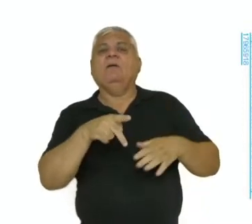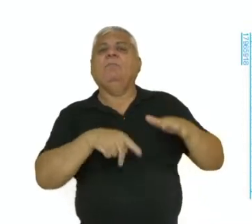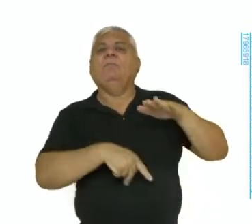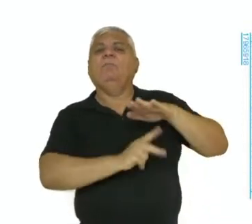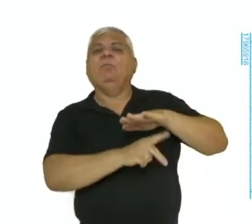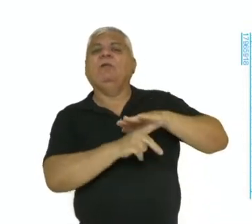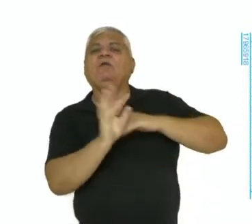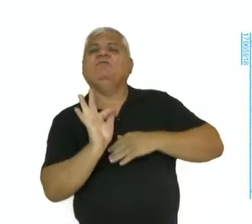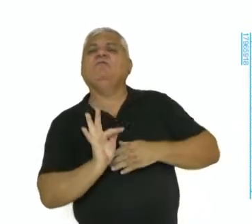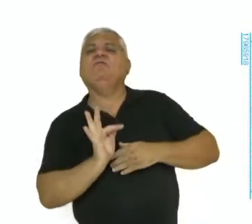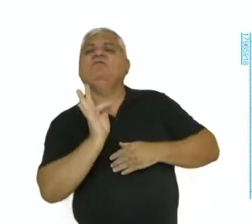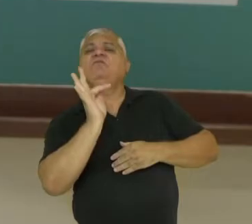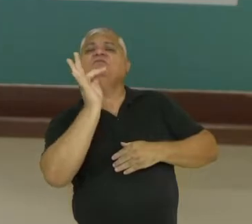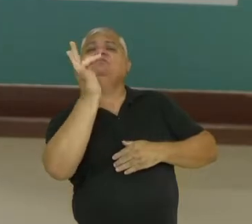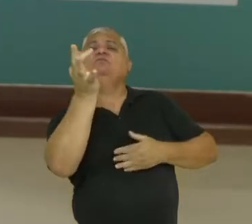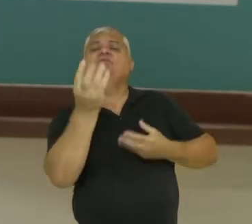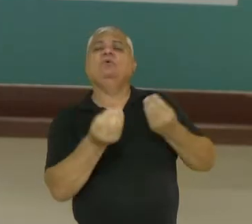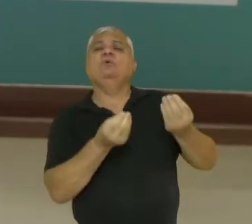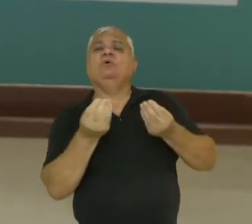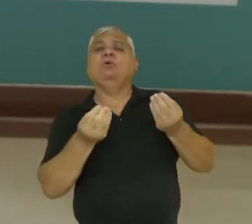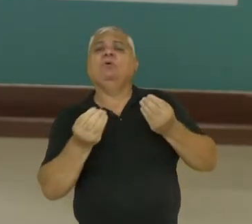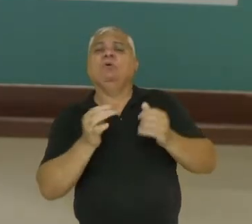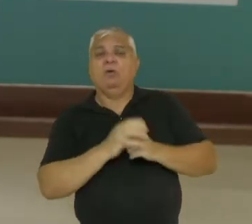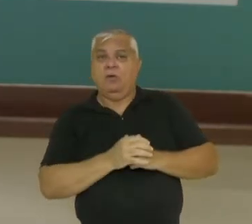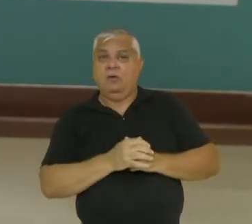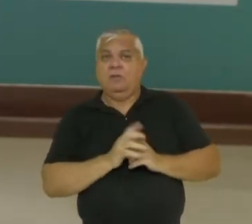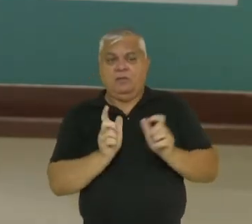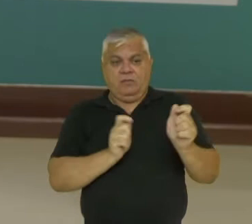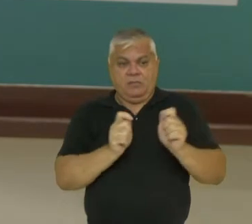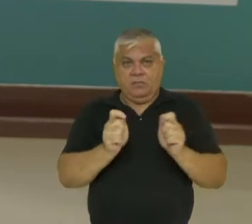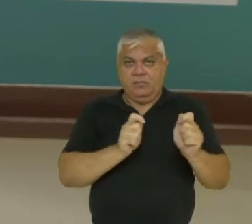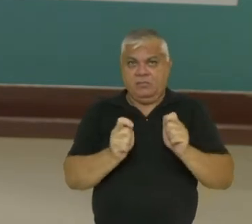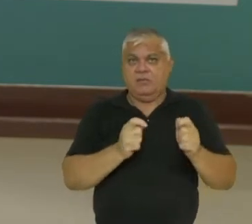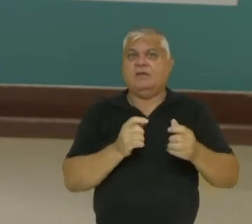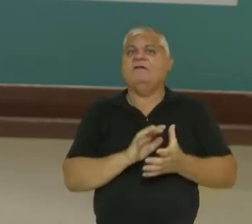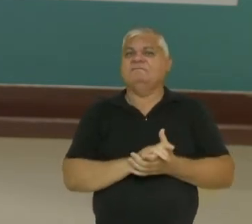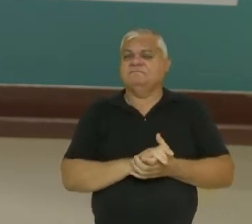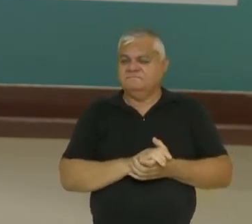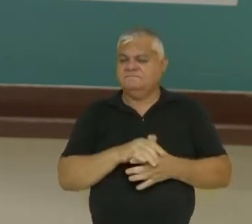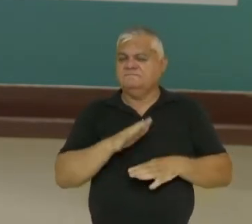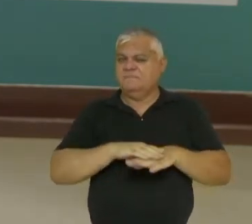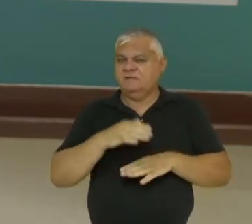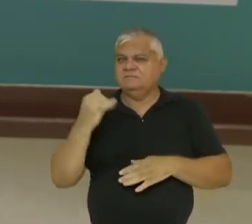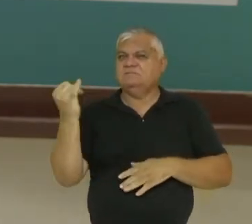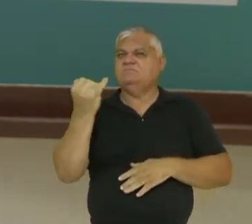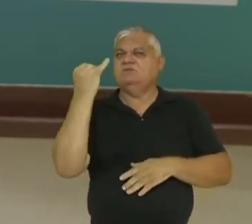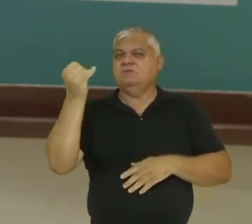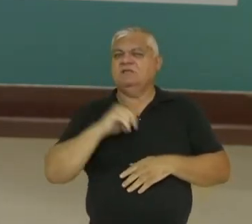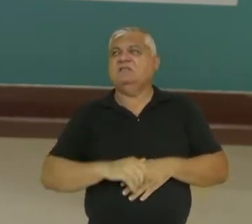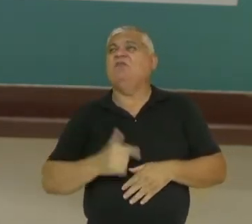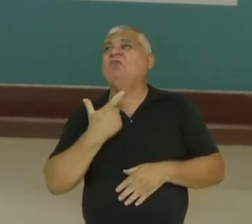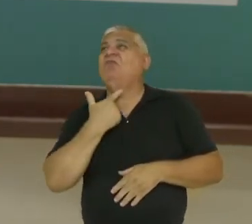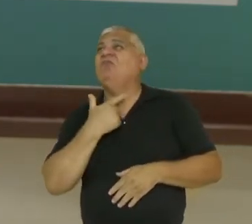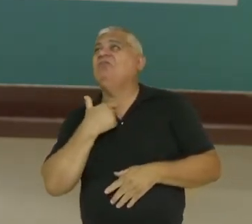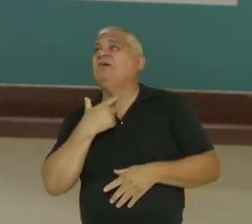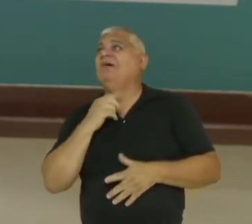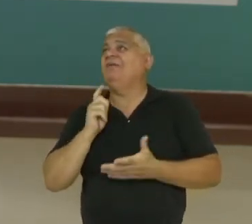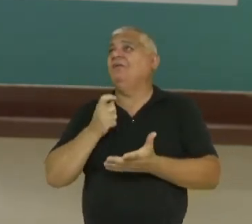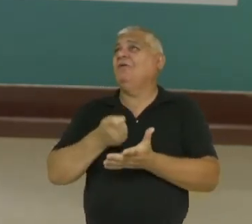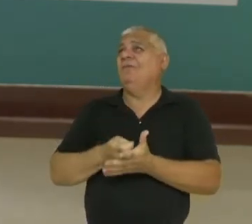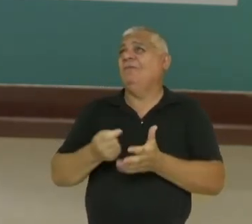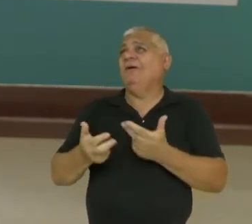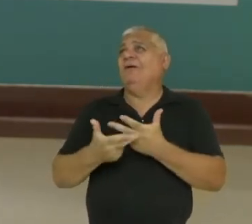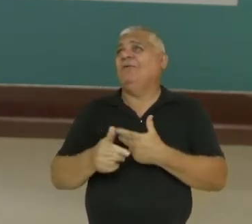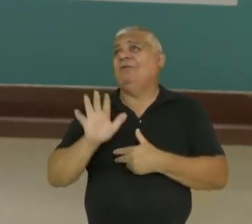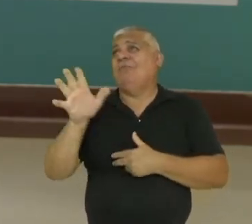meus desejos e necessidades do presente? Esta é a equação mais importante, a gente equilibrar o nosso